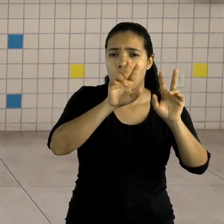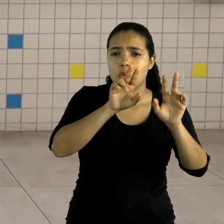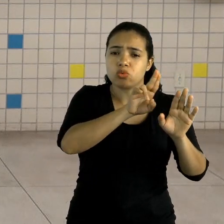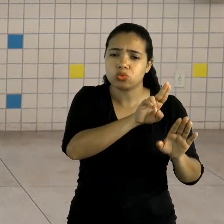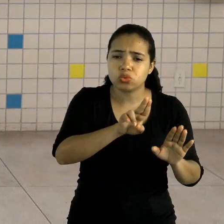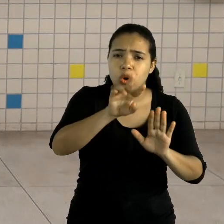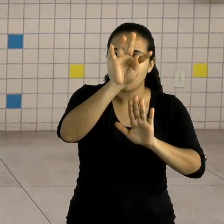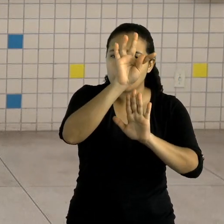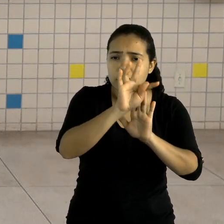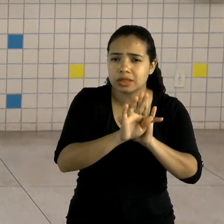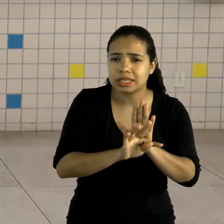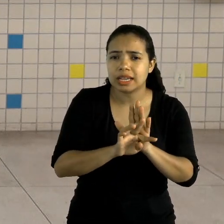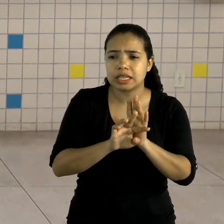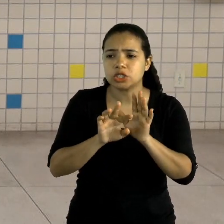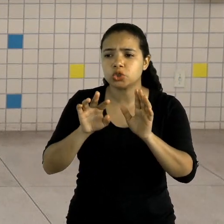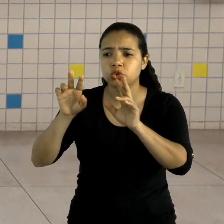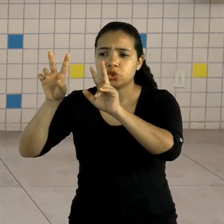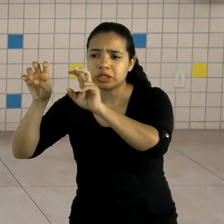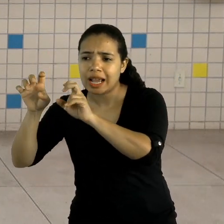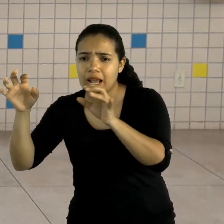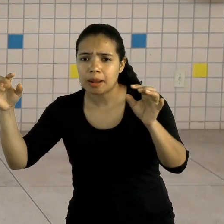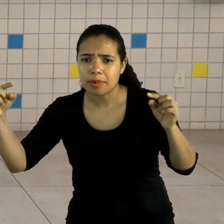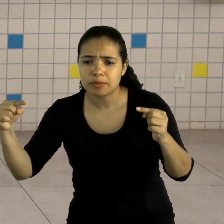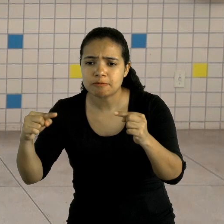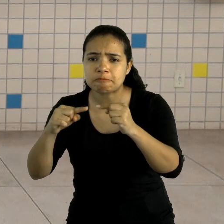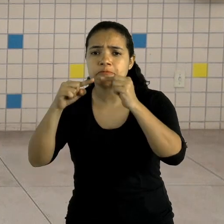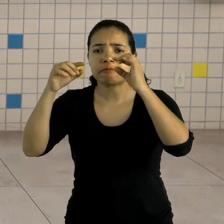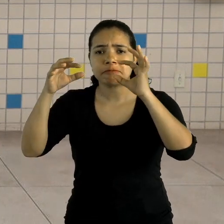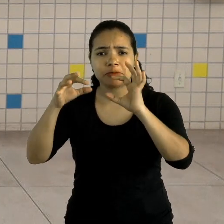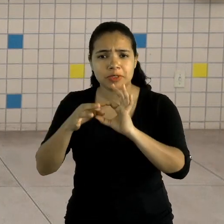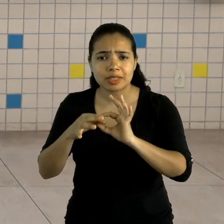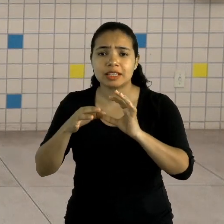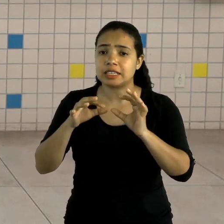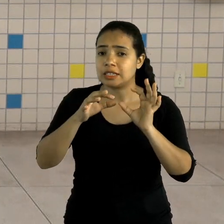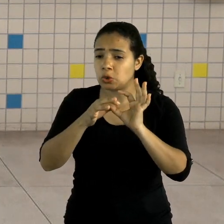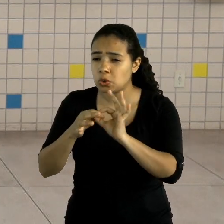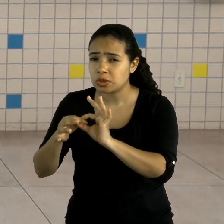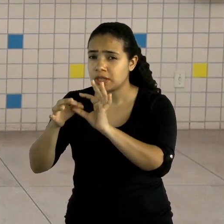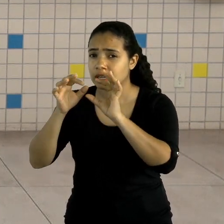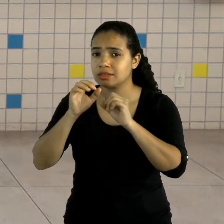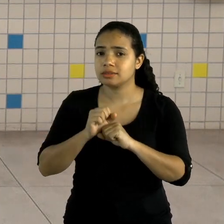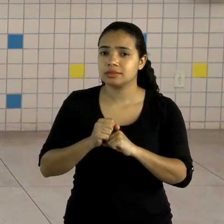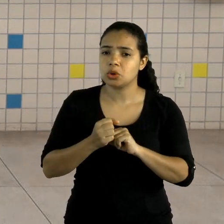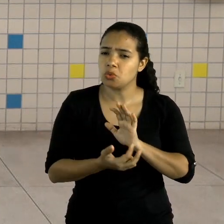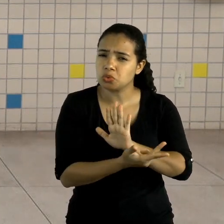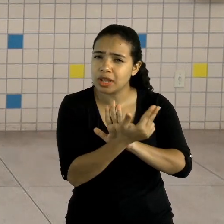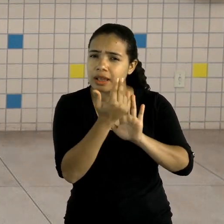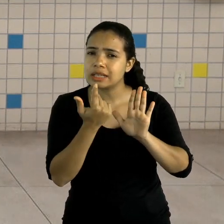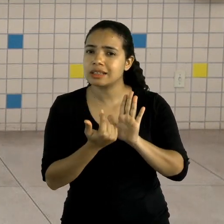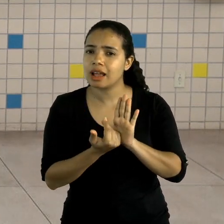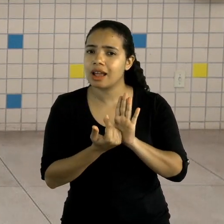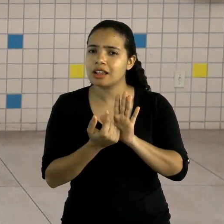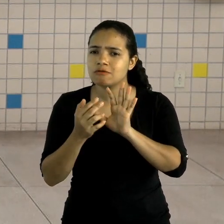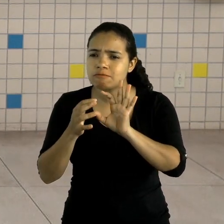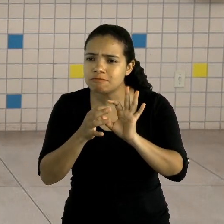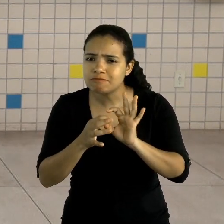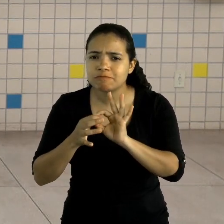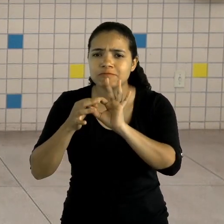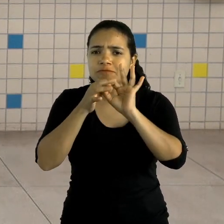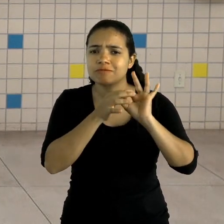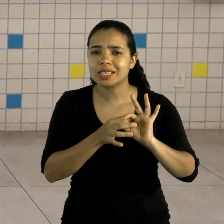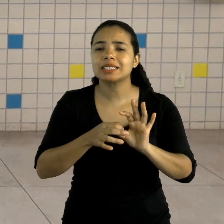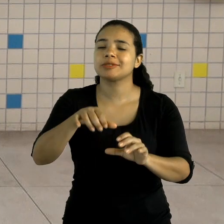tema? Com o que está retratado com o desenho? Está sim. Esse é um segredinho dos